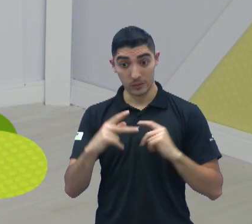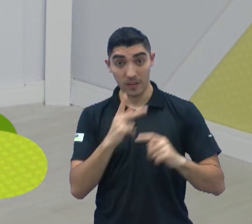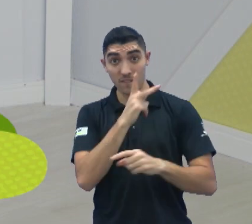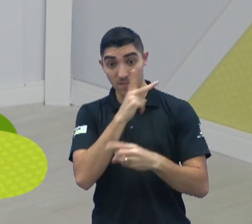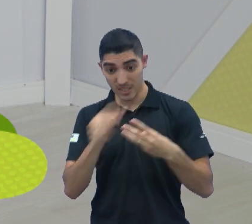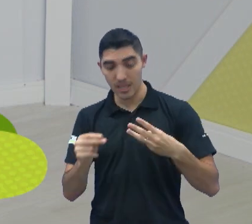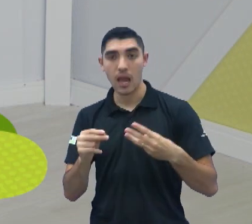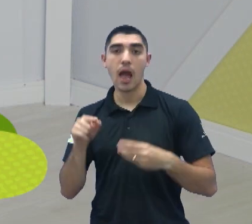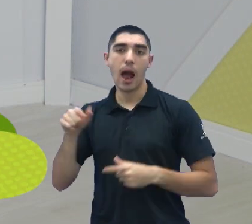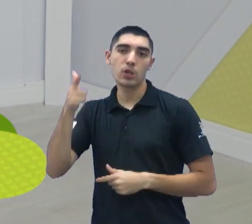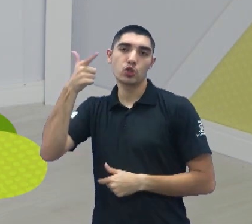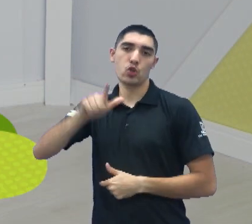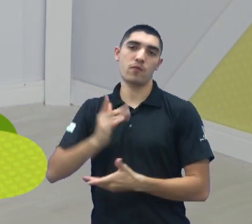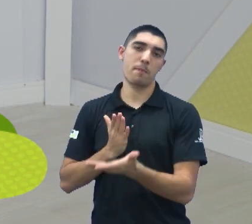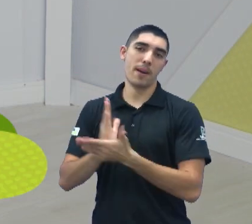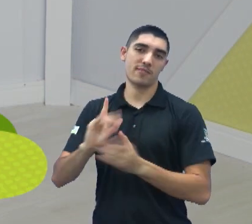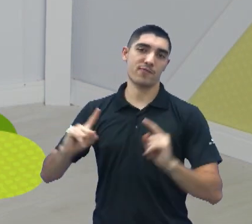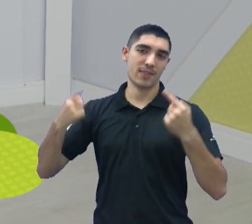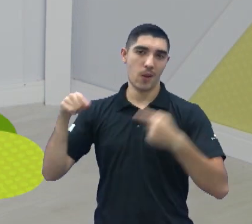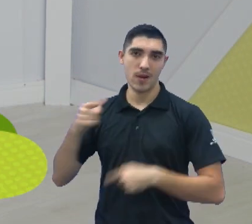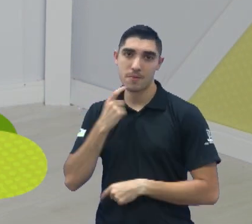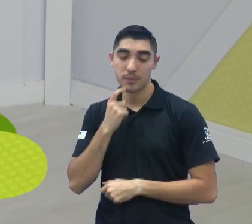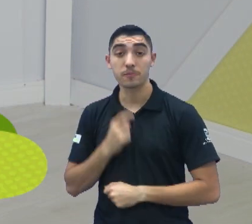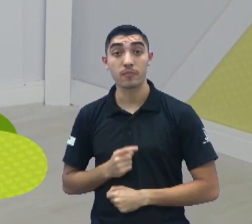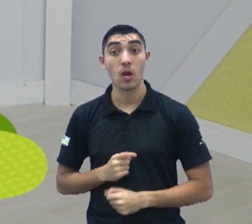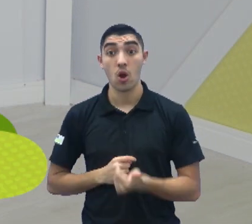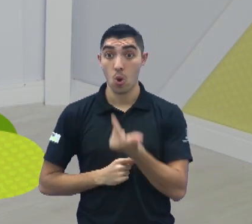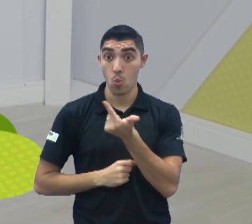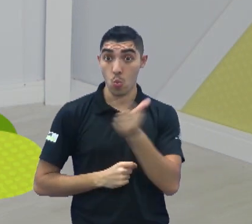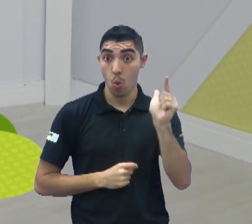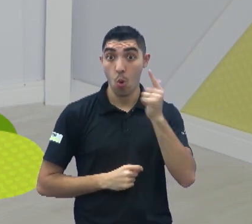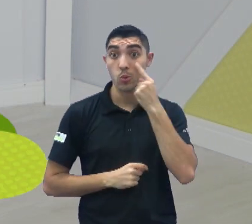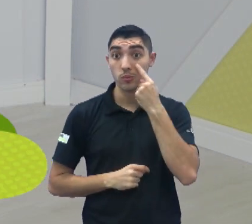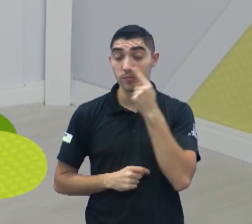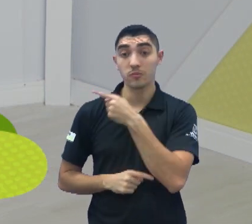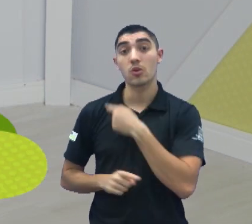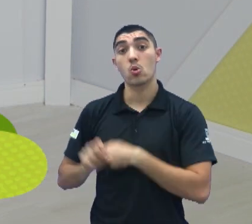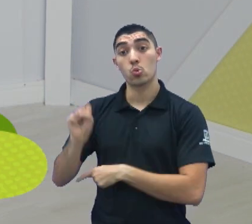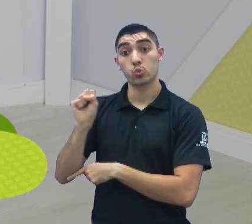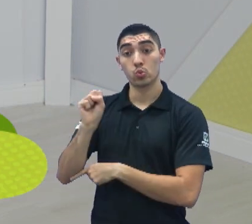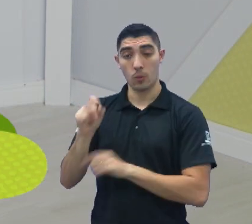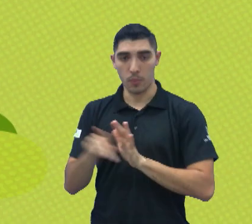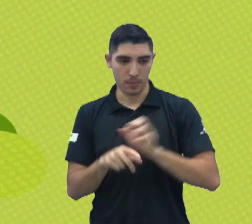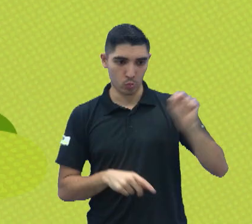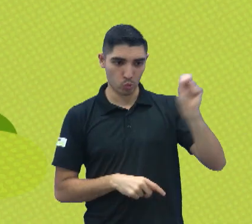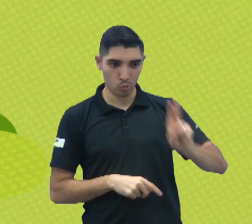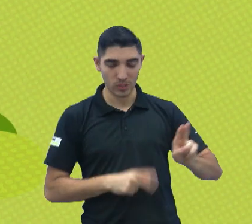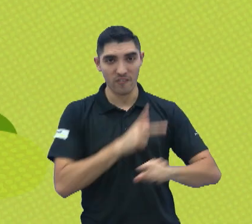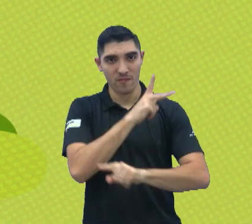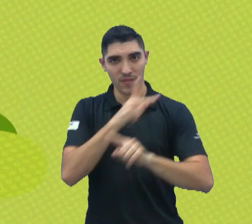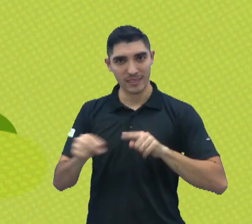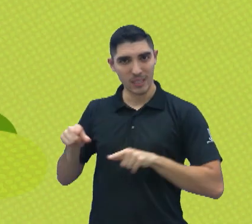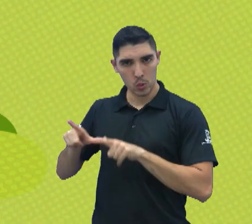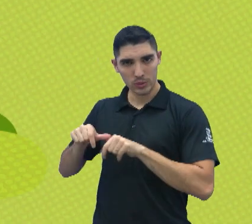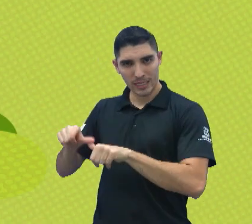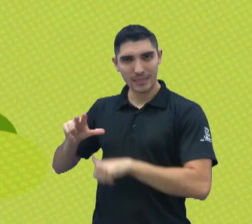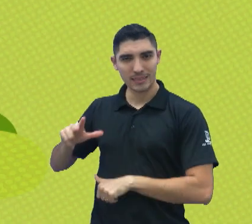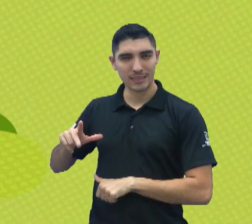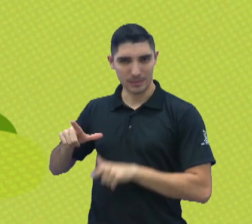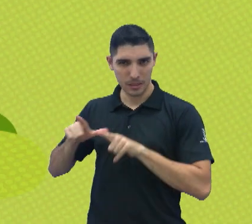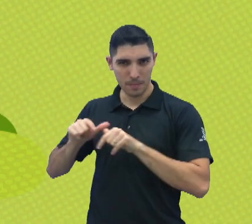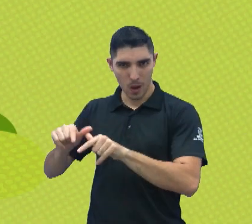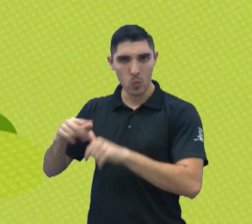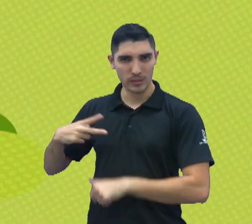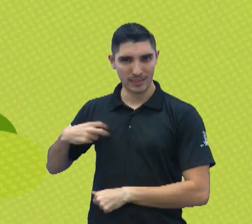uma final. Na outra série, tá mais pro Suzano, hein? Porque o Suzano bateu a equipe do SESI Bauru por 3-1, jogando lá